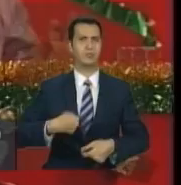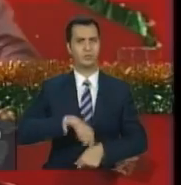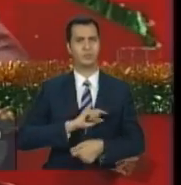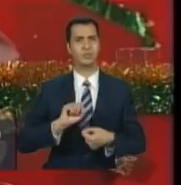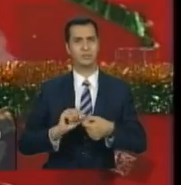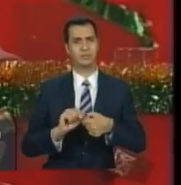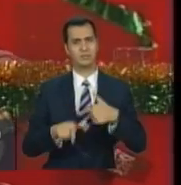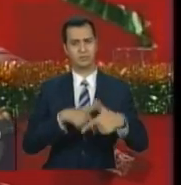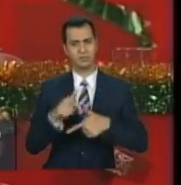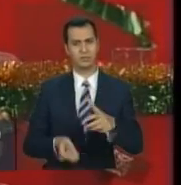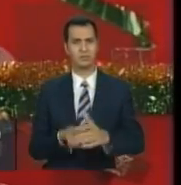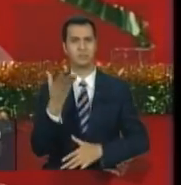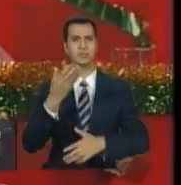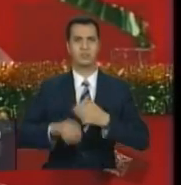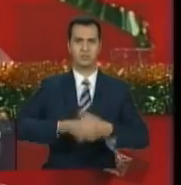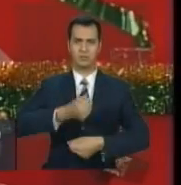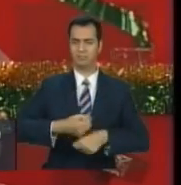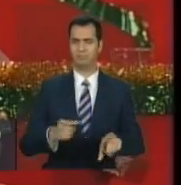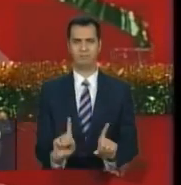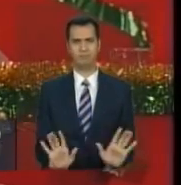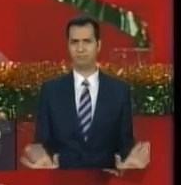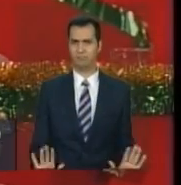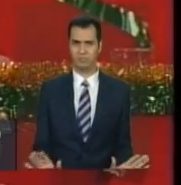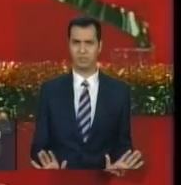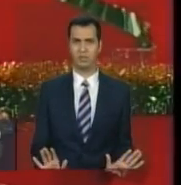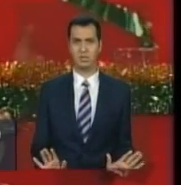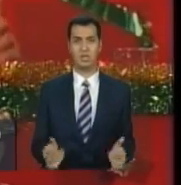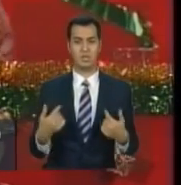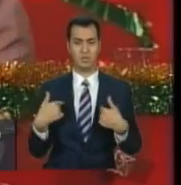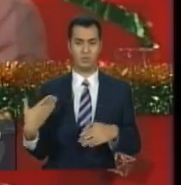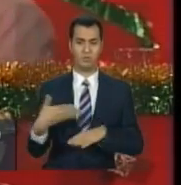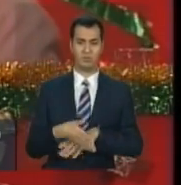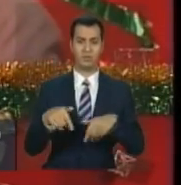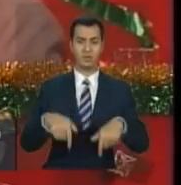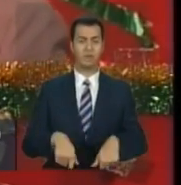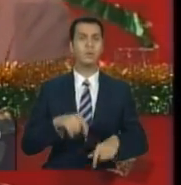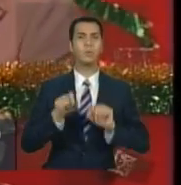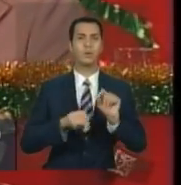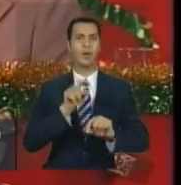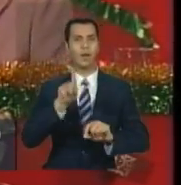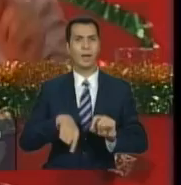acho que eu não vim aqui para fazer um balanço. Eu vim aqui